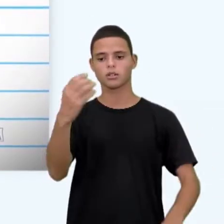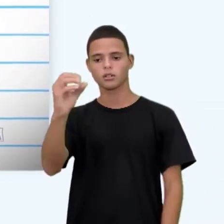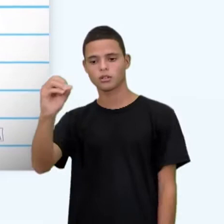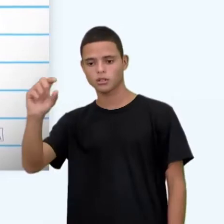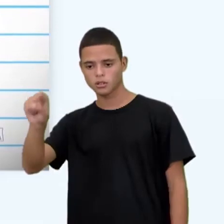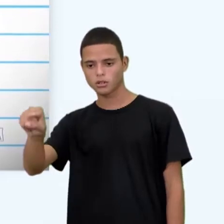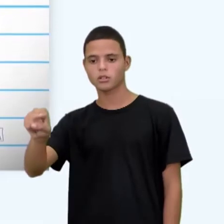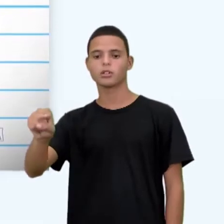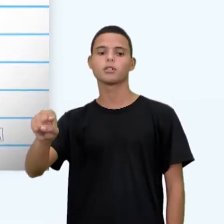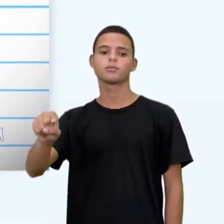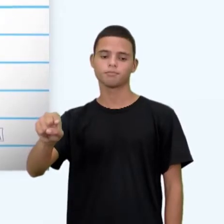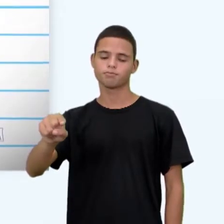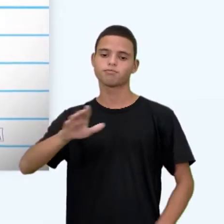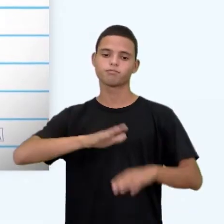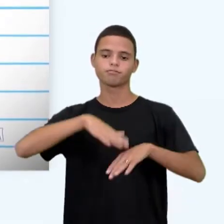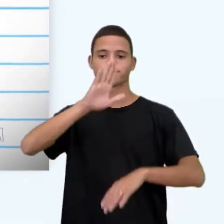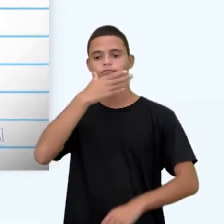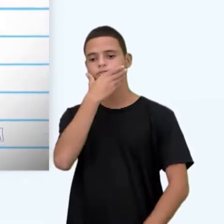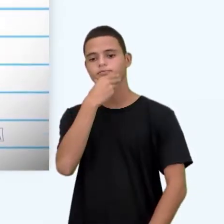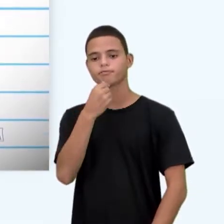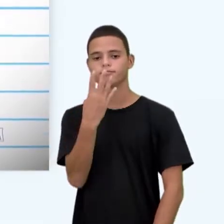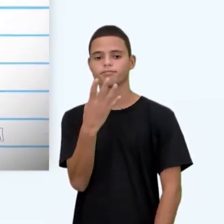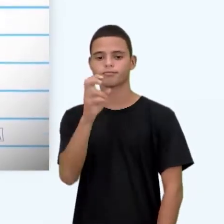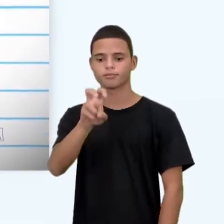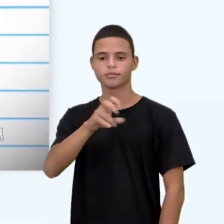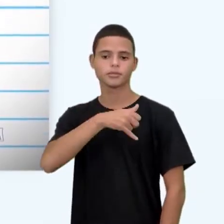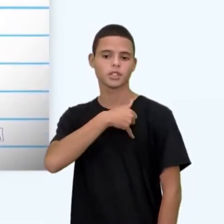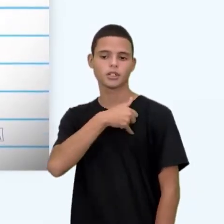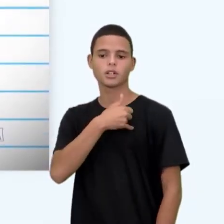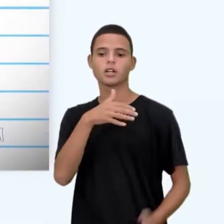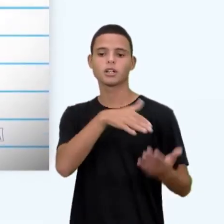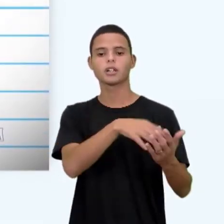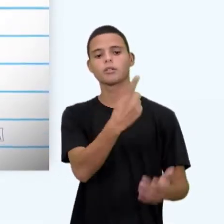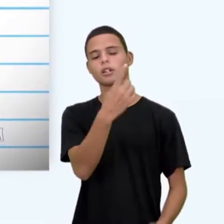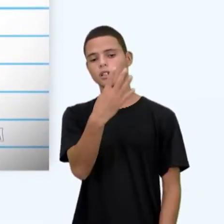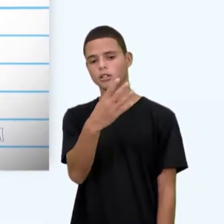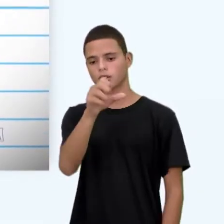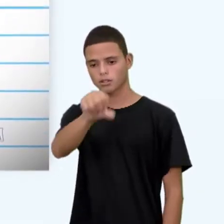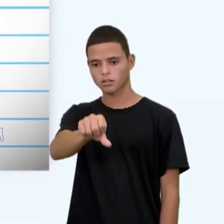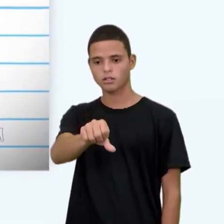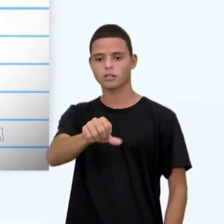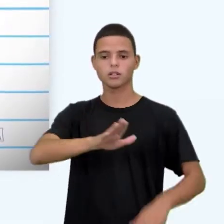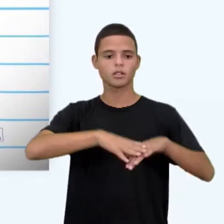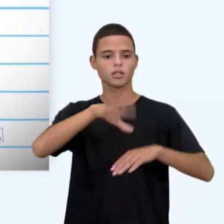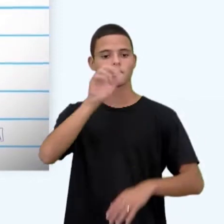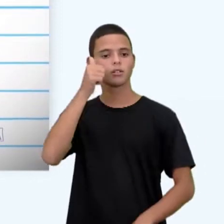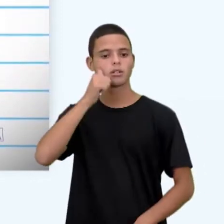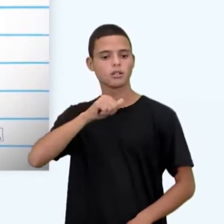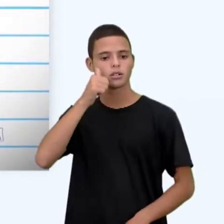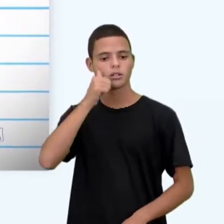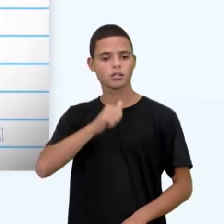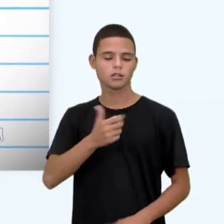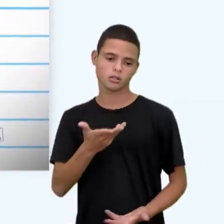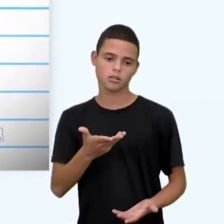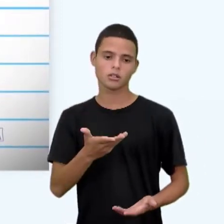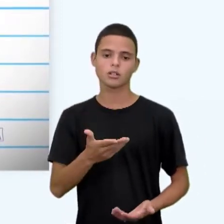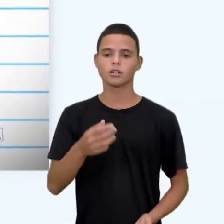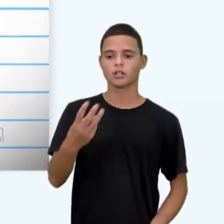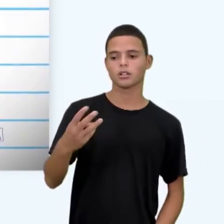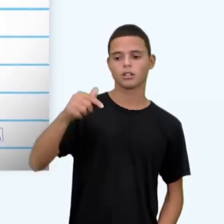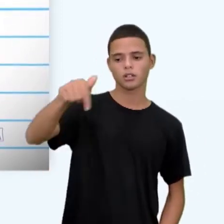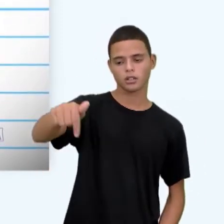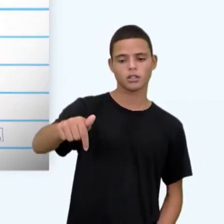entre os homens ocorreu no grupo de 45 a 49 anos. No caso das mulheres, a maior taxa foi registrada no grupo de